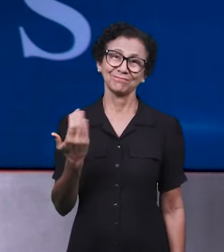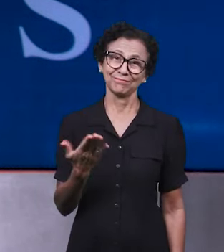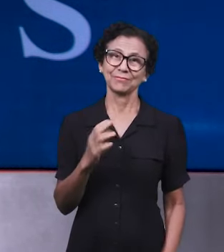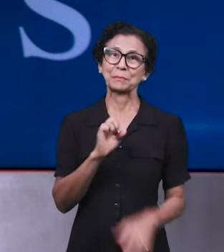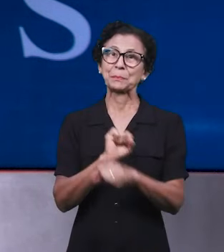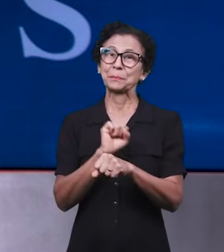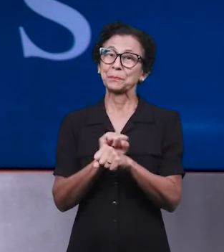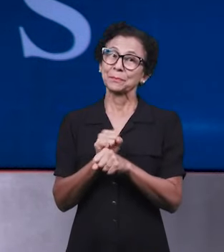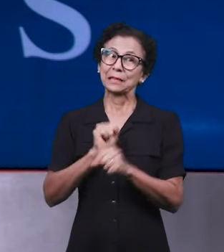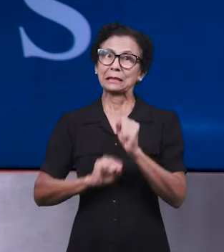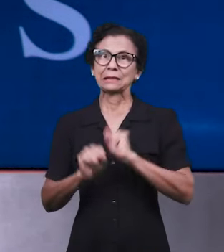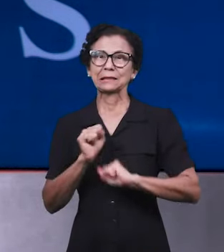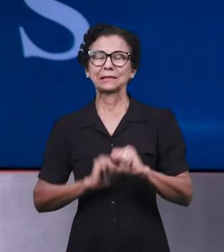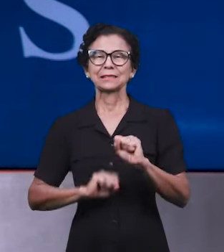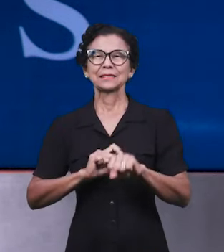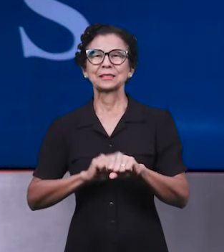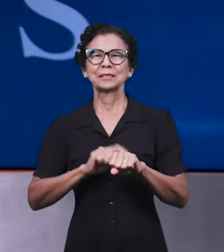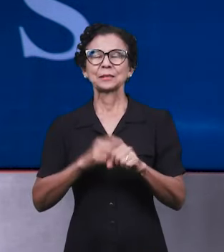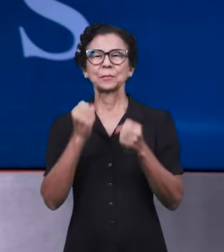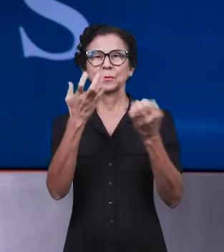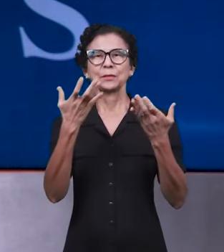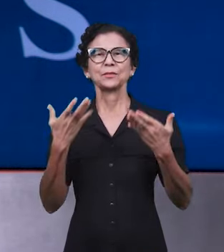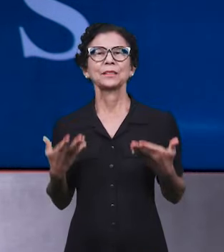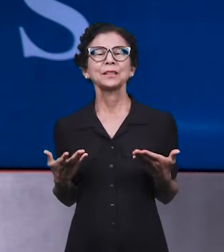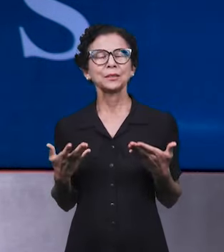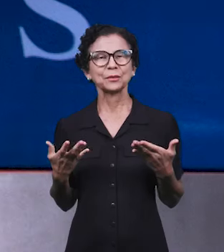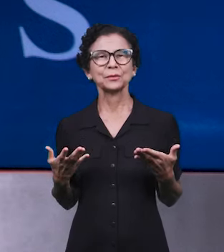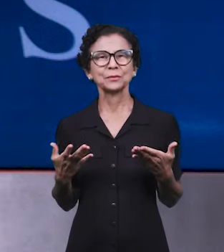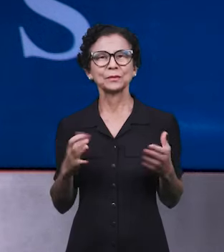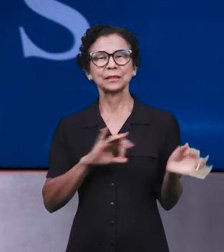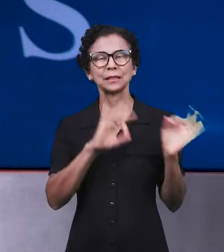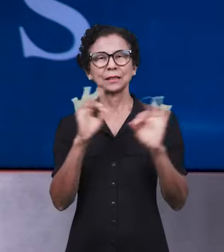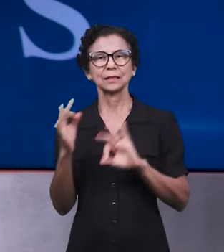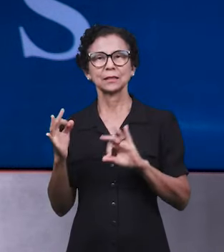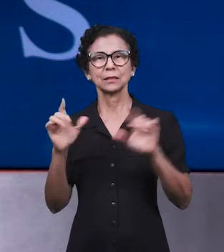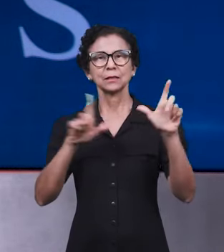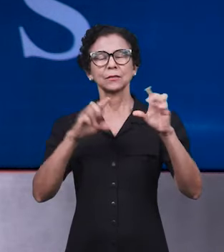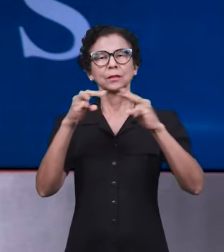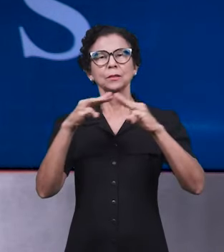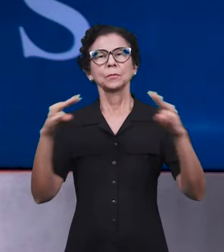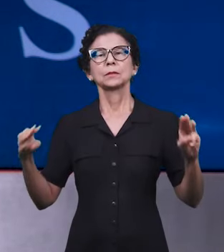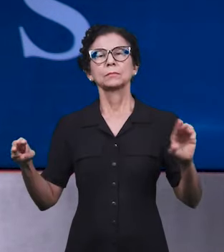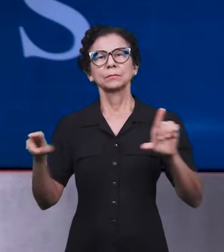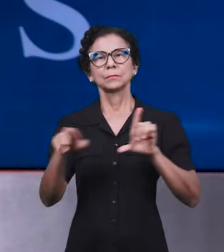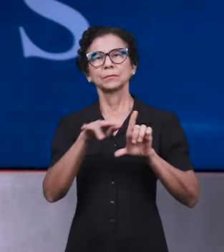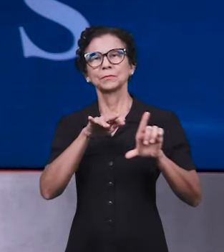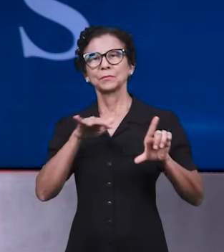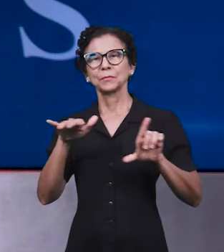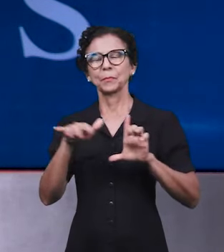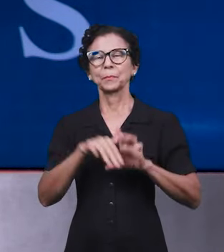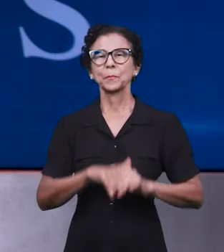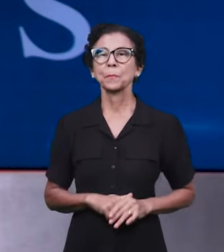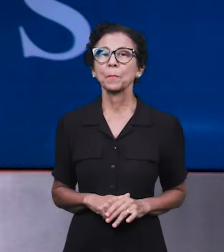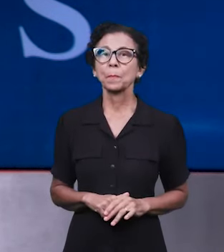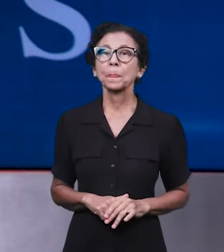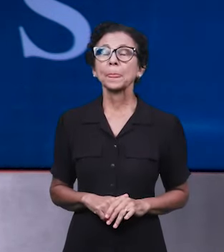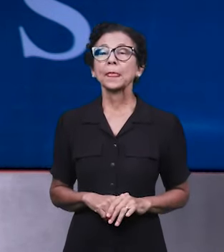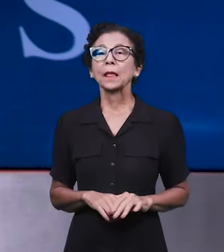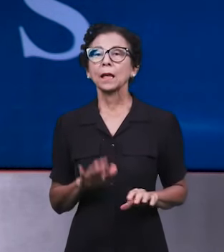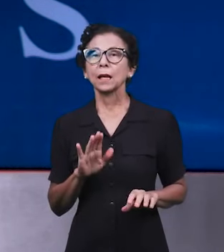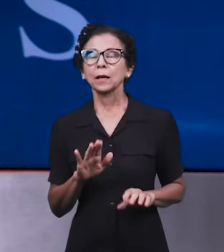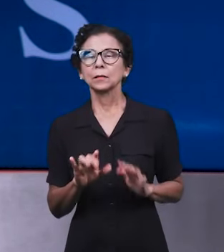estava aguardando aqui por este momento. Seja bem-vindo você que nos assiste pela TV Manaim, pelas nossas multiplataformas. Mas antes de chamar